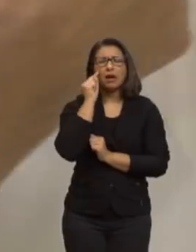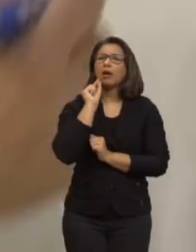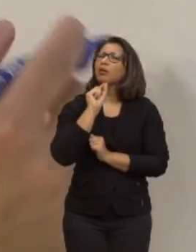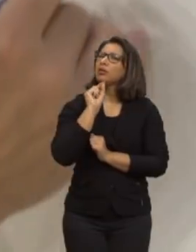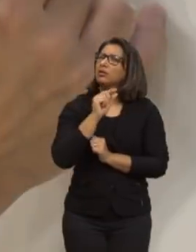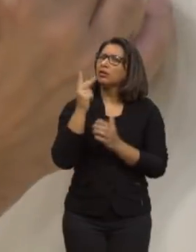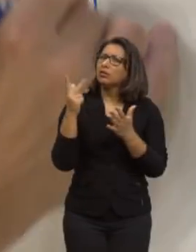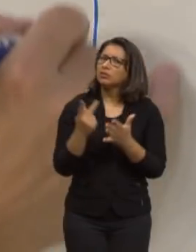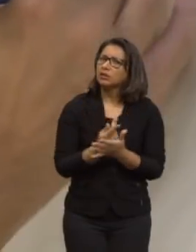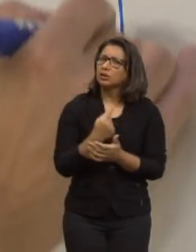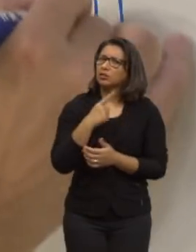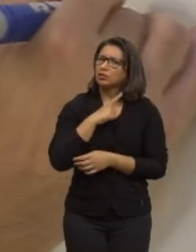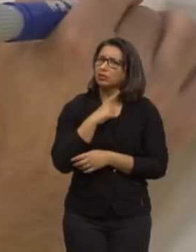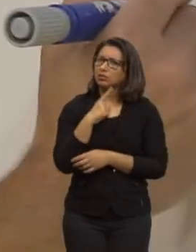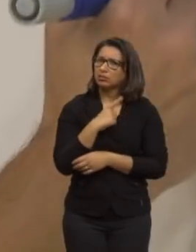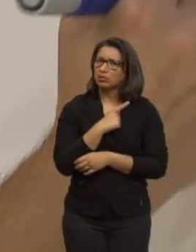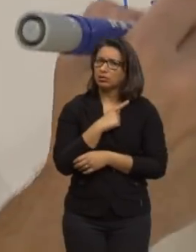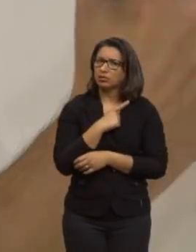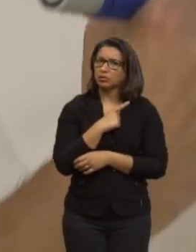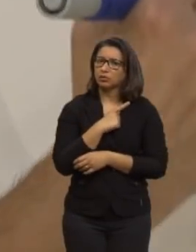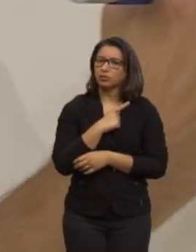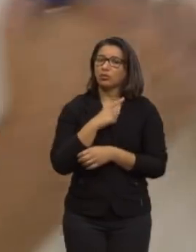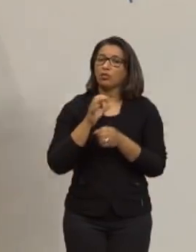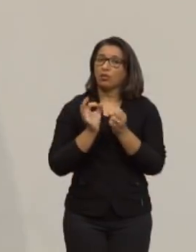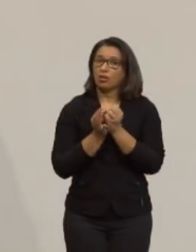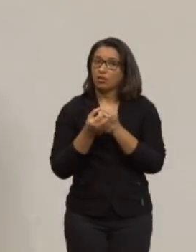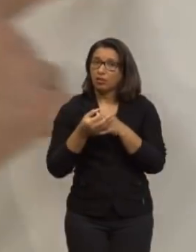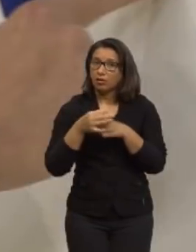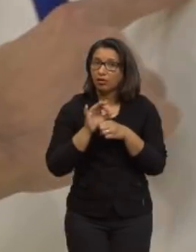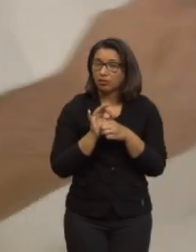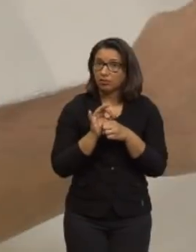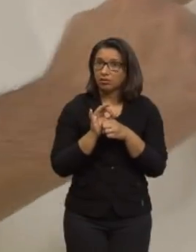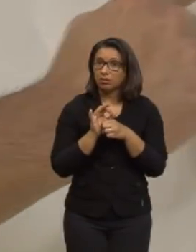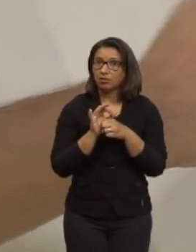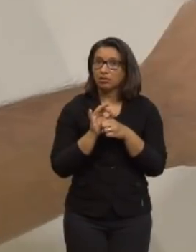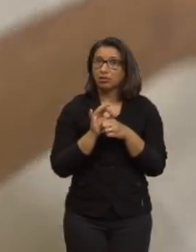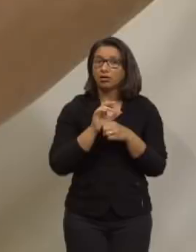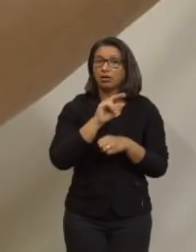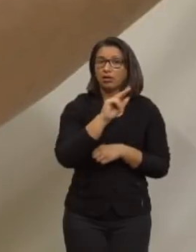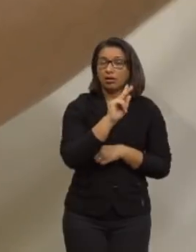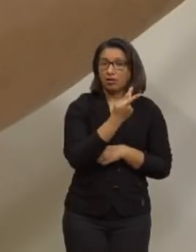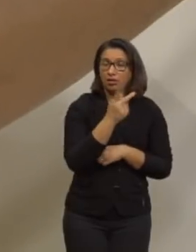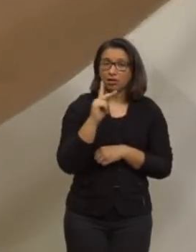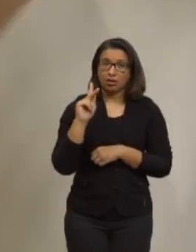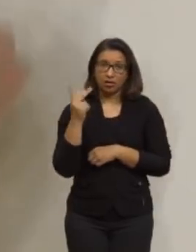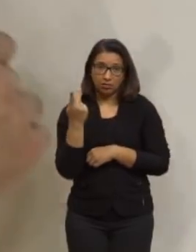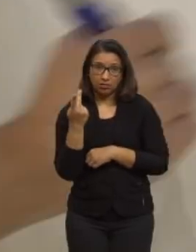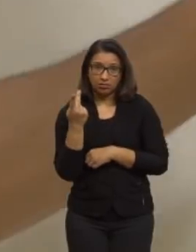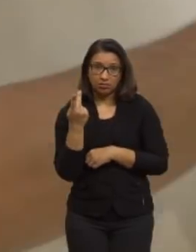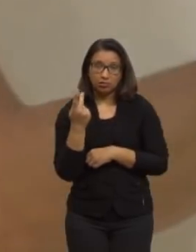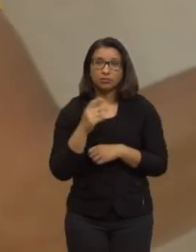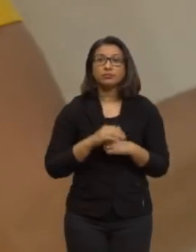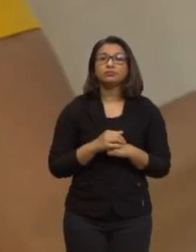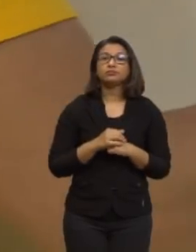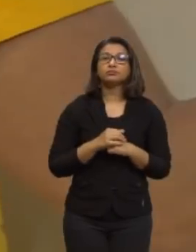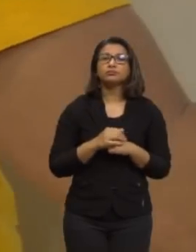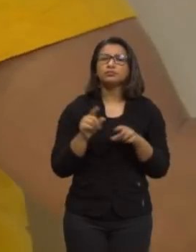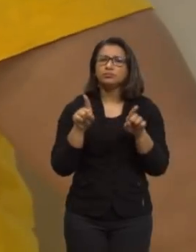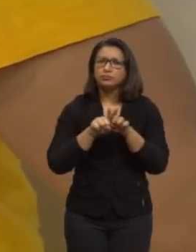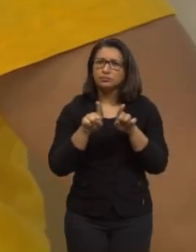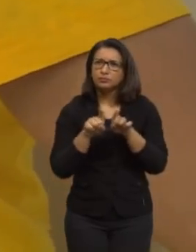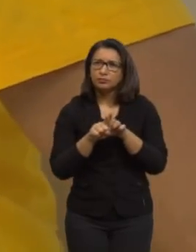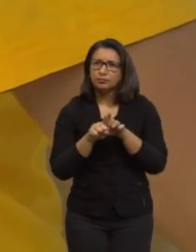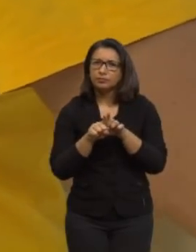que aconteceu aqui eu tenho a molécula de gás hidrogênio que são dois hidrogênios h2 e